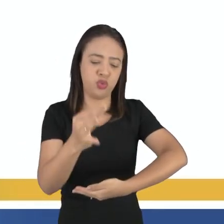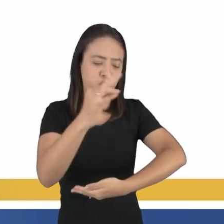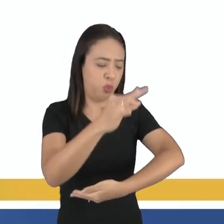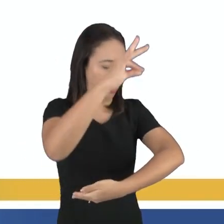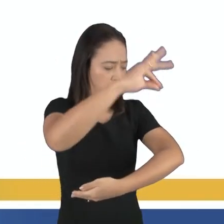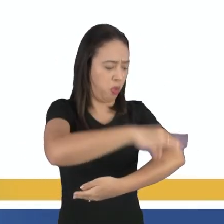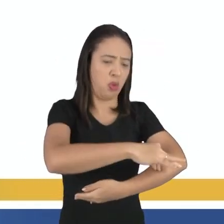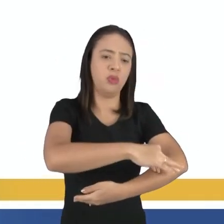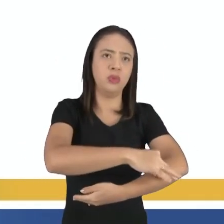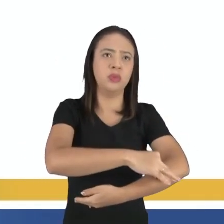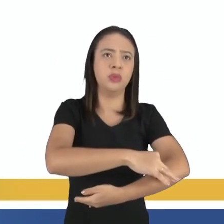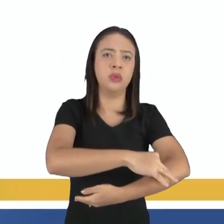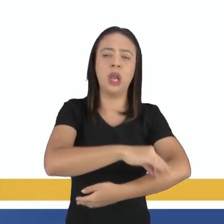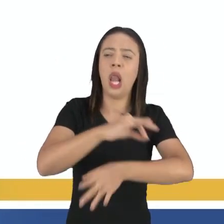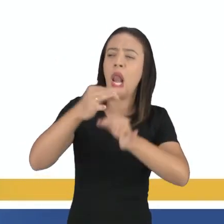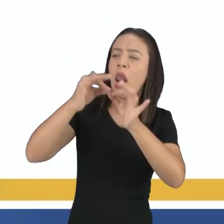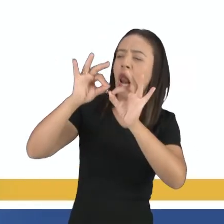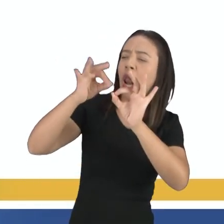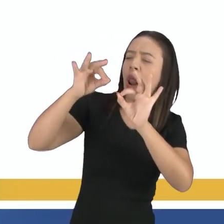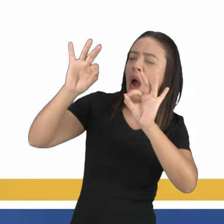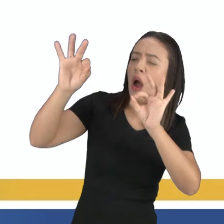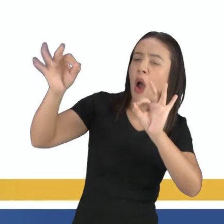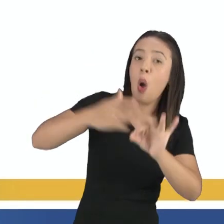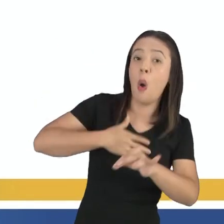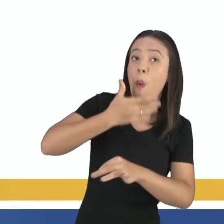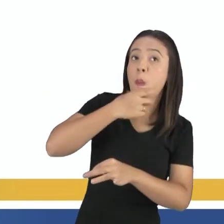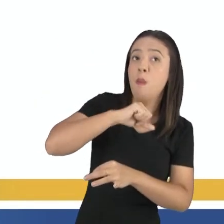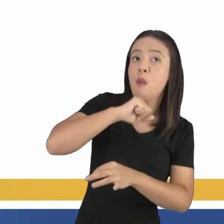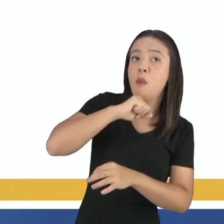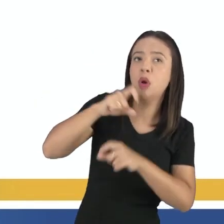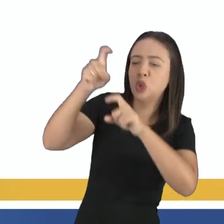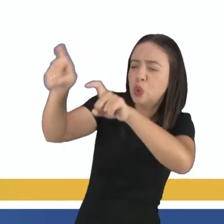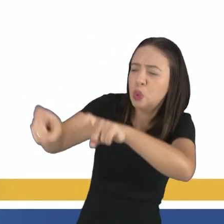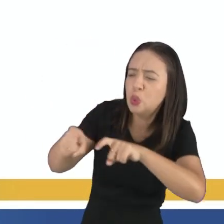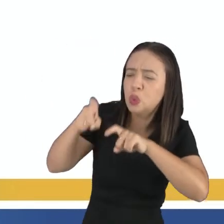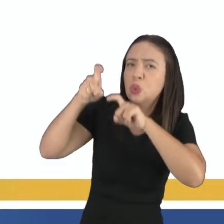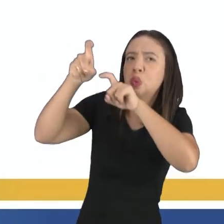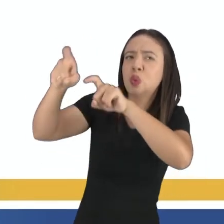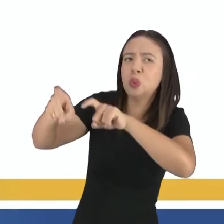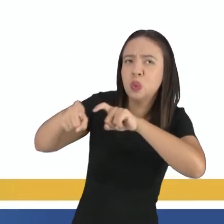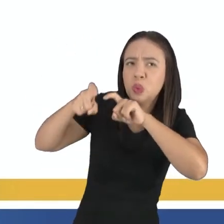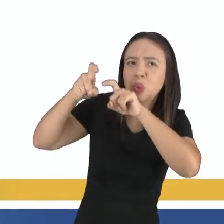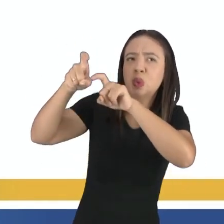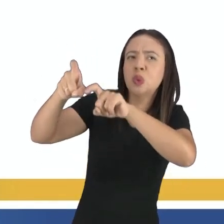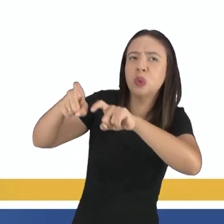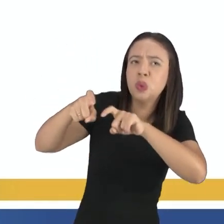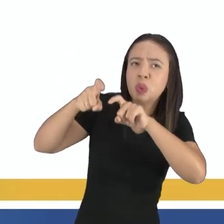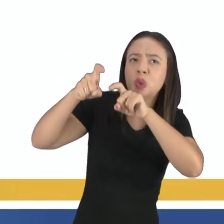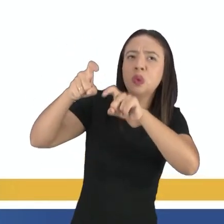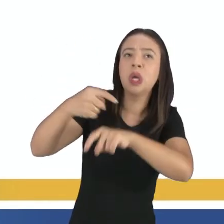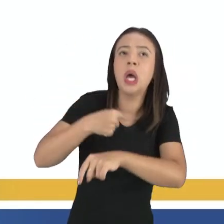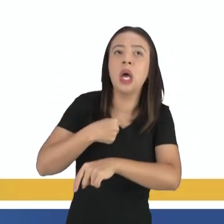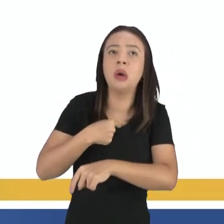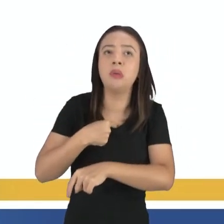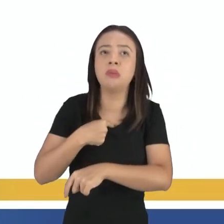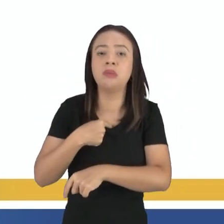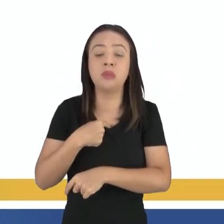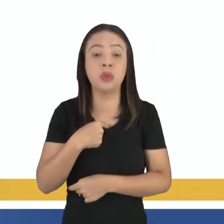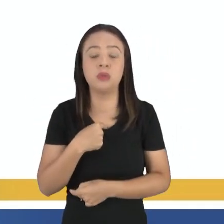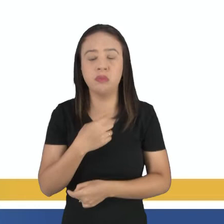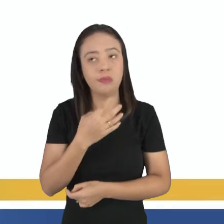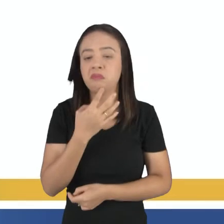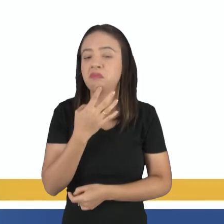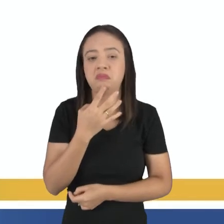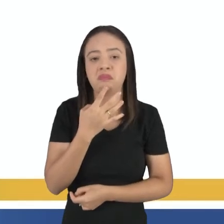fundo. Lá longe meu pai campeava no mato sem fim da fazenda e eu não sabia que